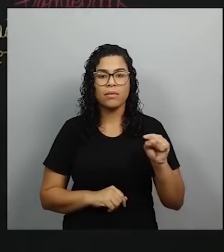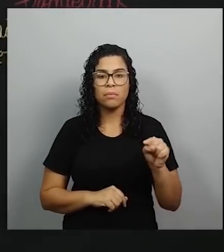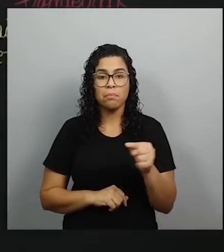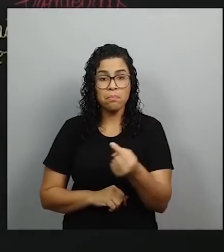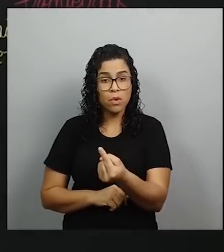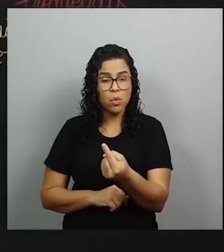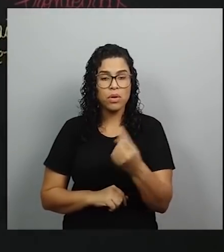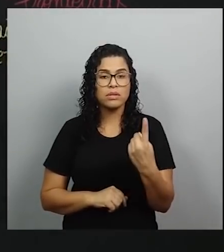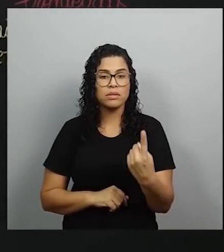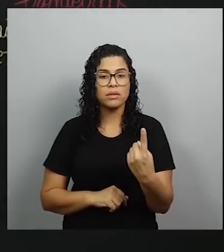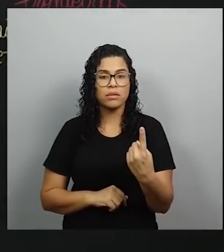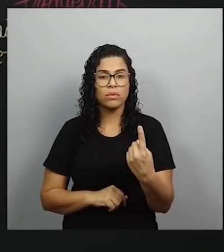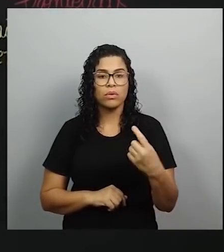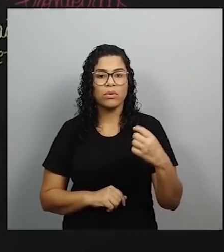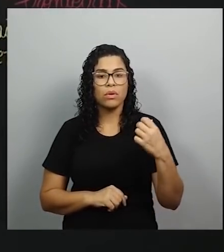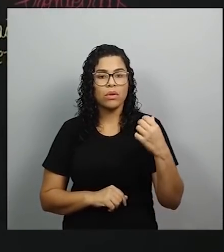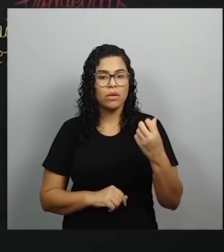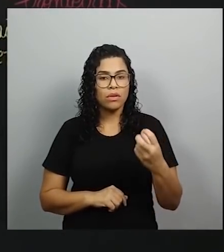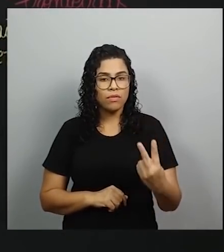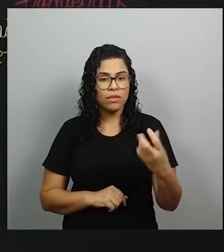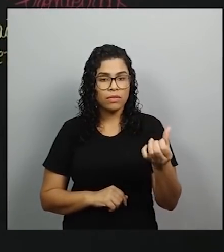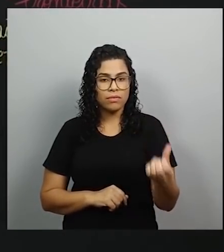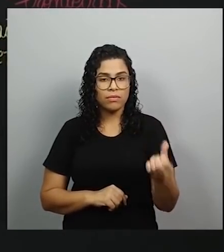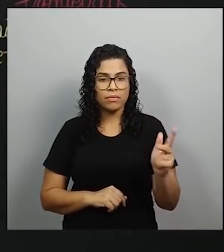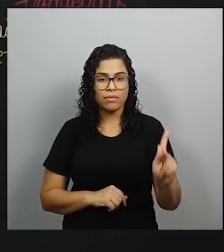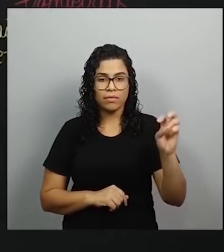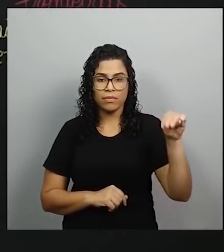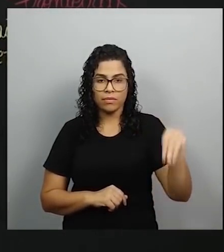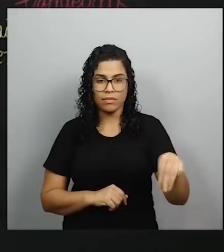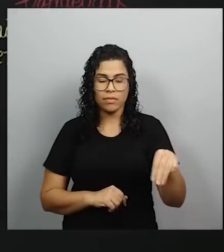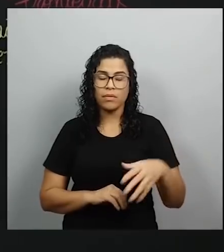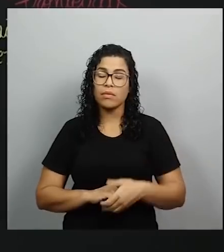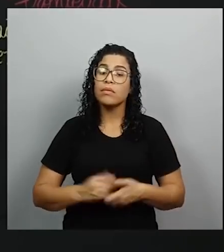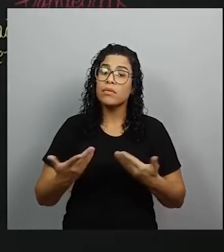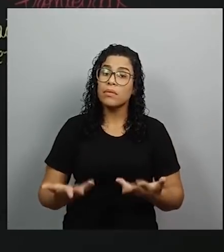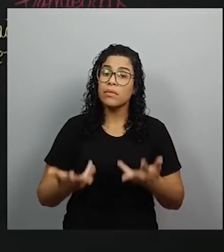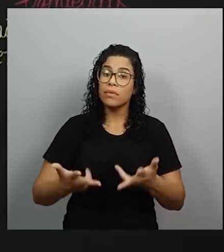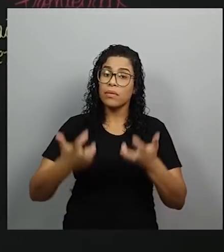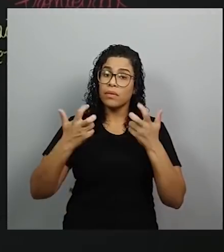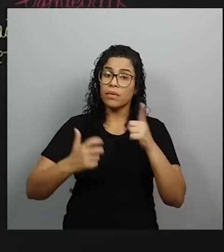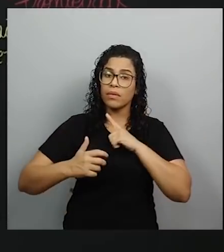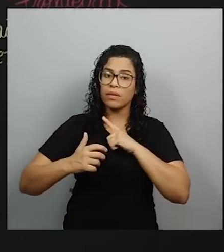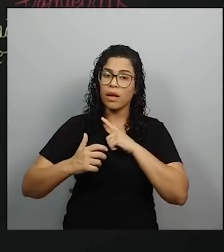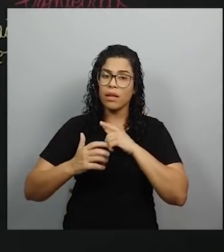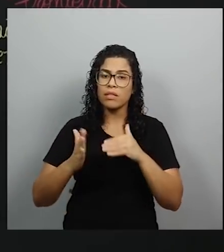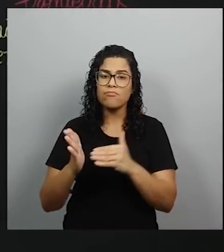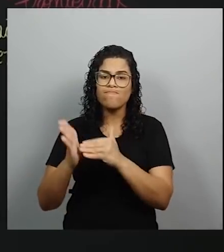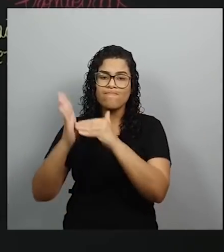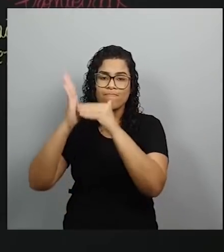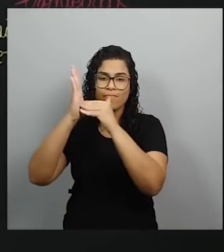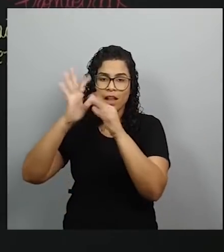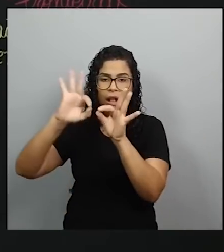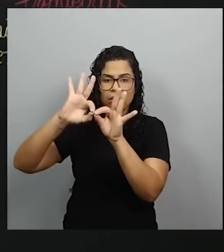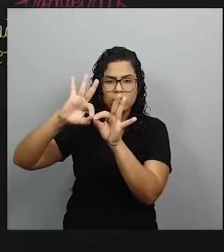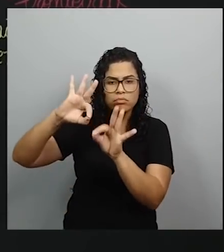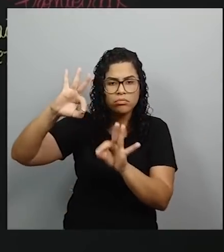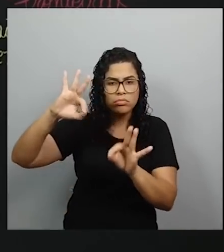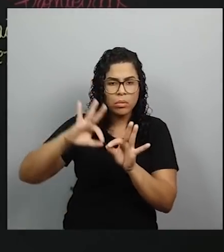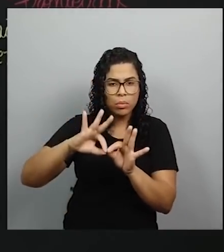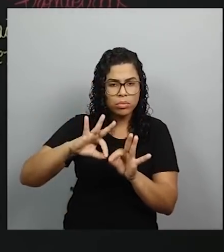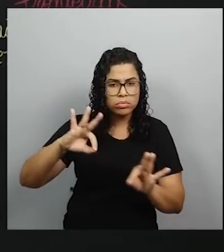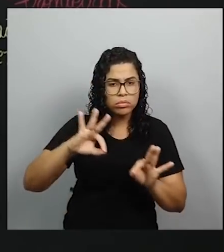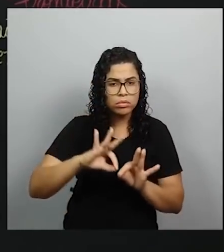3.126 quilômetros. Percebo então que nós temos grandes linhas de fronteiras. E essas fronteiras do Brasil,